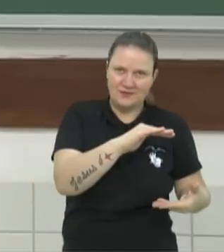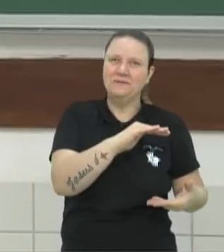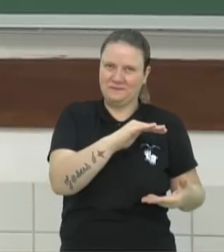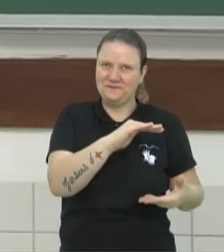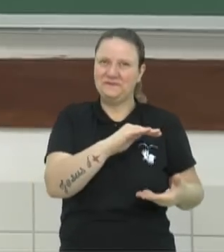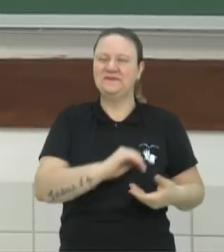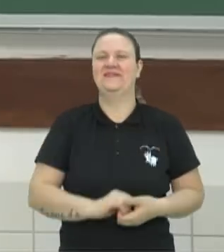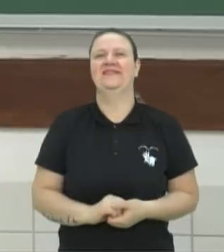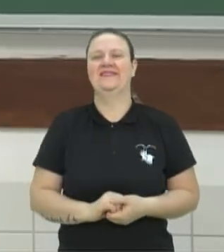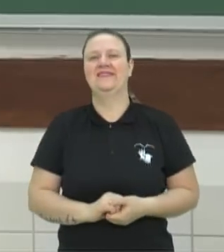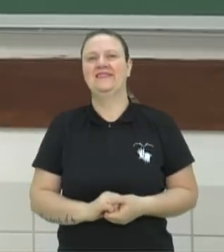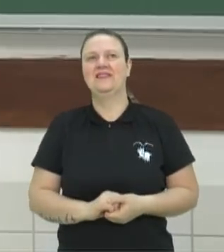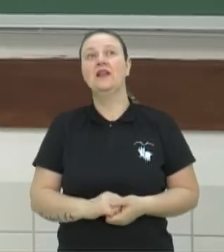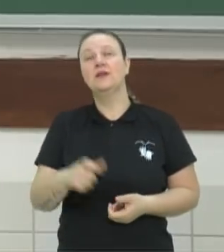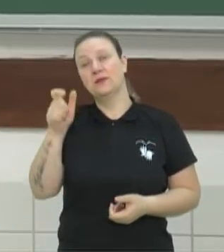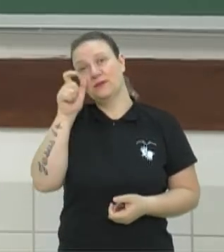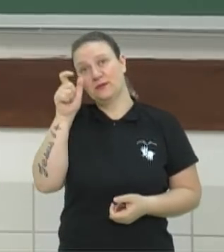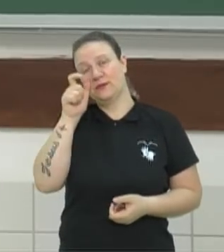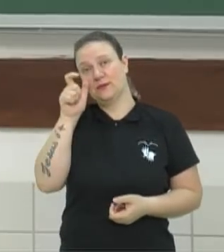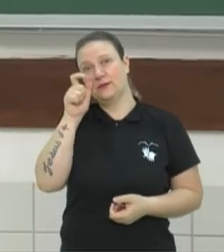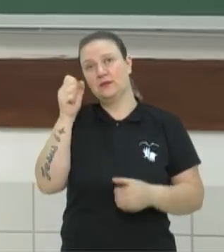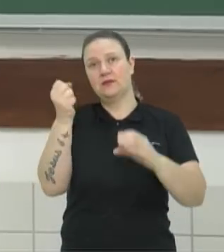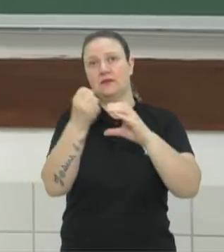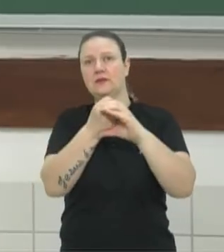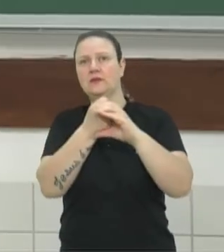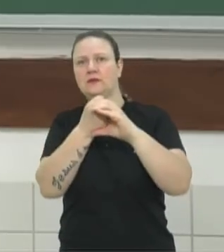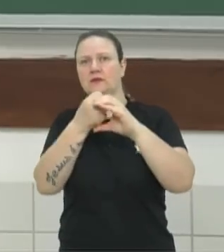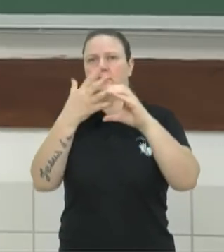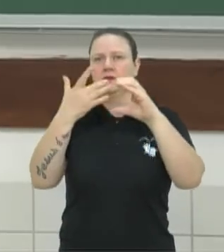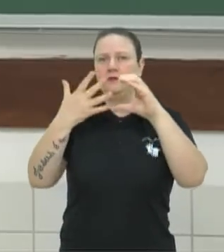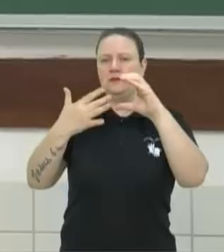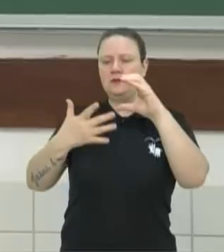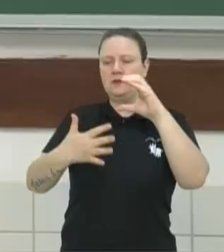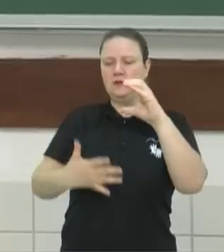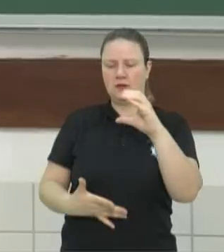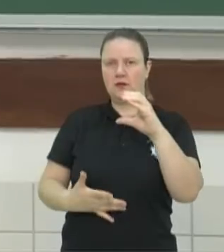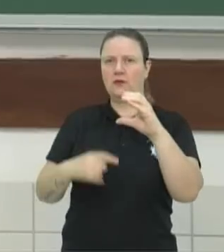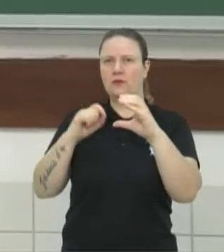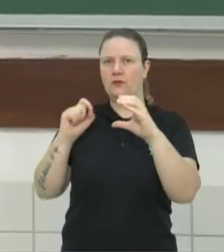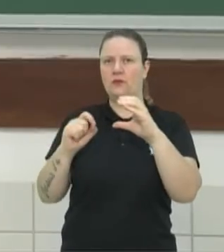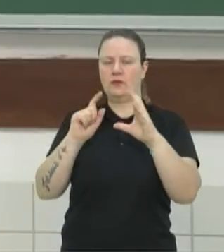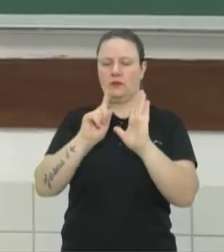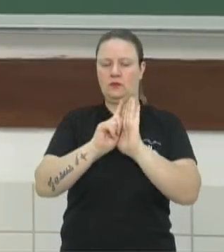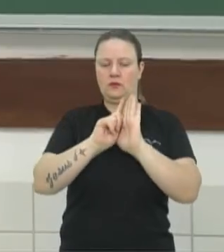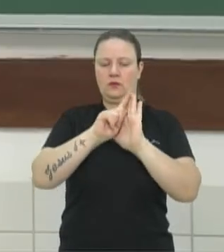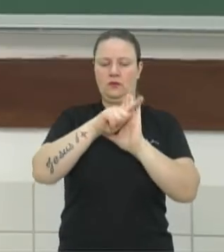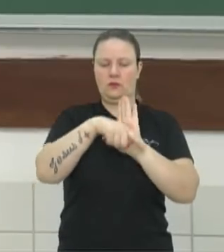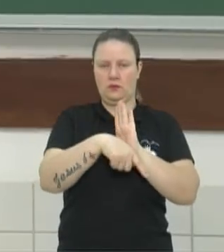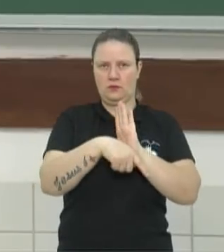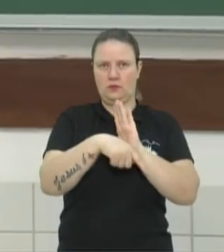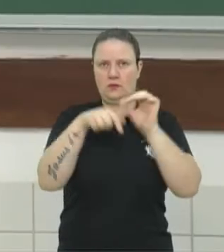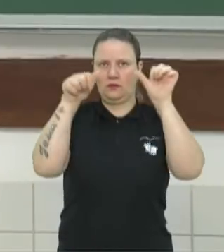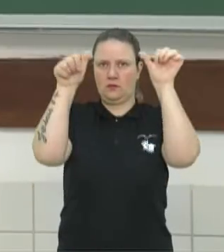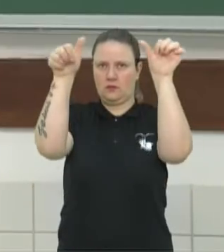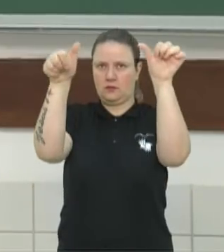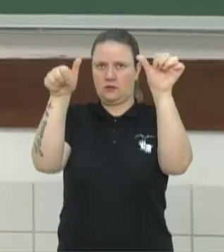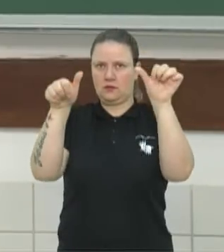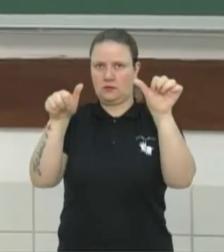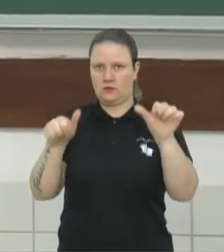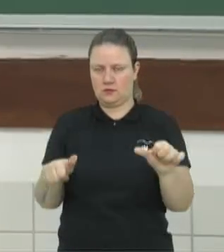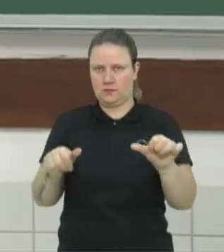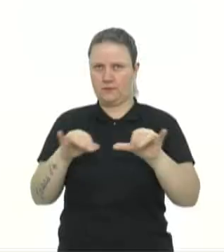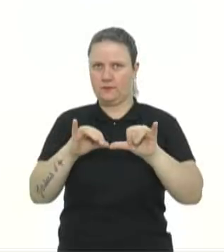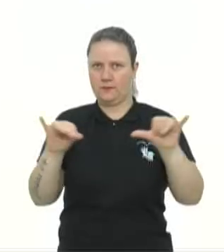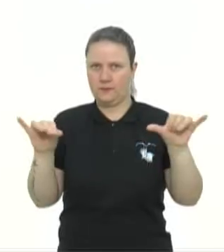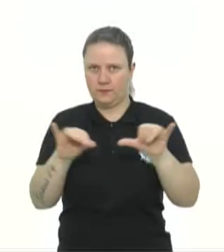ok? Vamos ver aqui, então, as características do gênero cartaz de campanha.